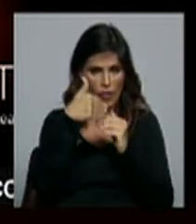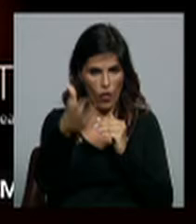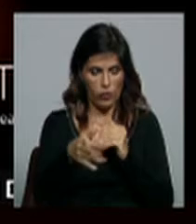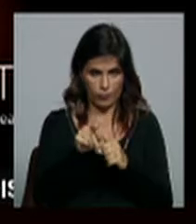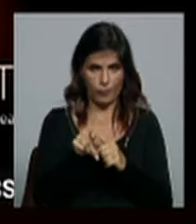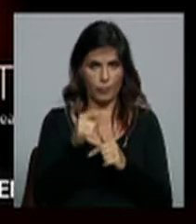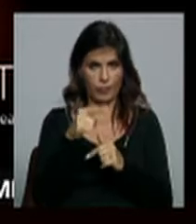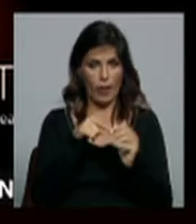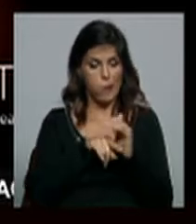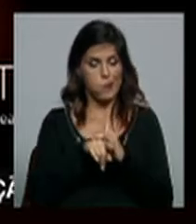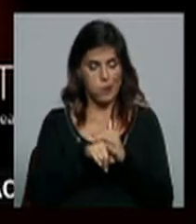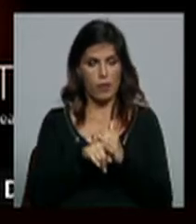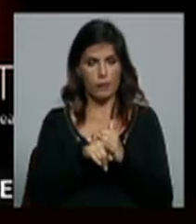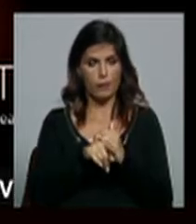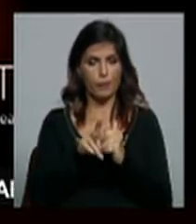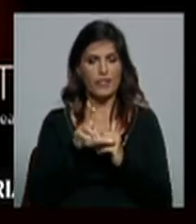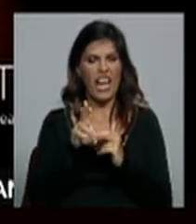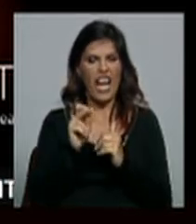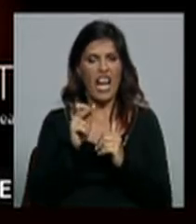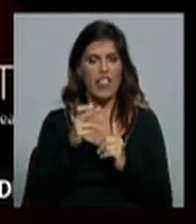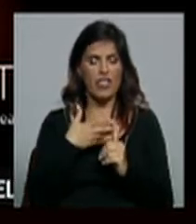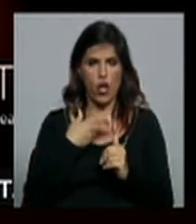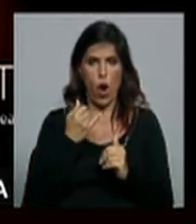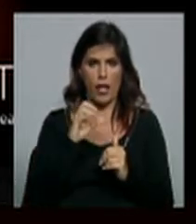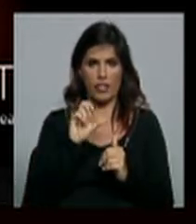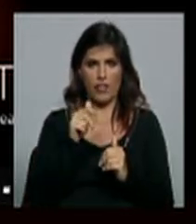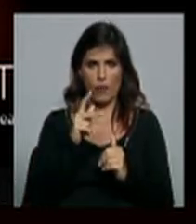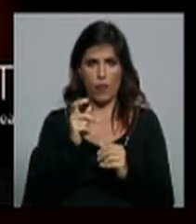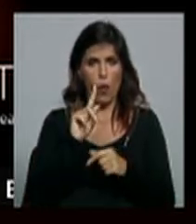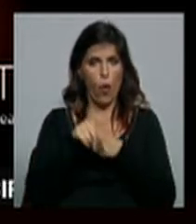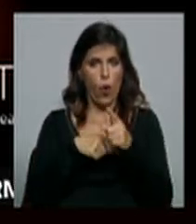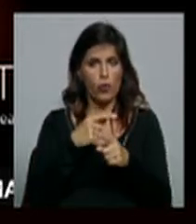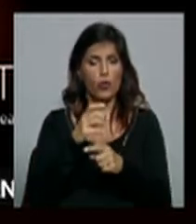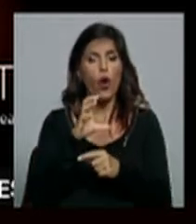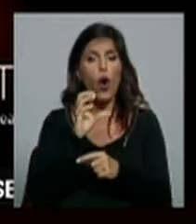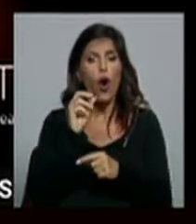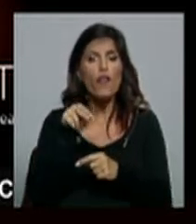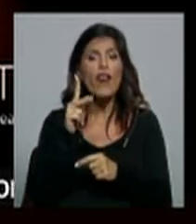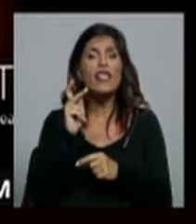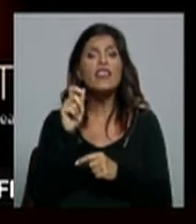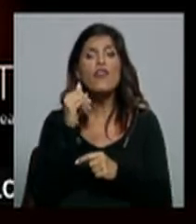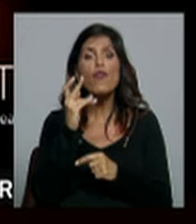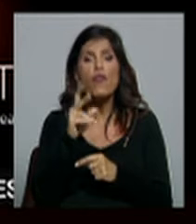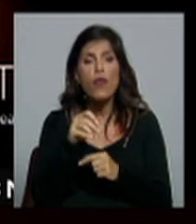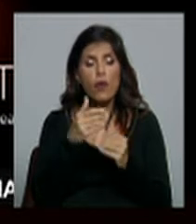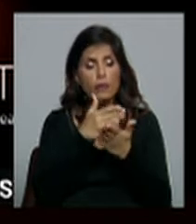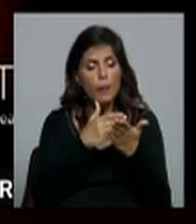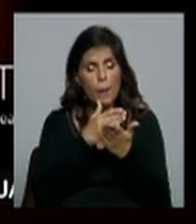um interior radioativo e temos um exterior convectivo. E há ali uma zona no meio, uma zona fronteira, que é